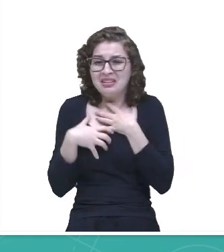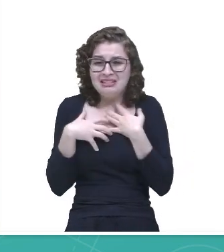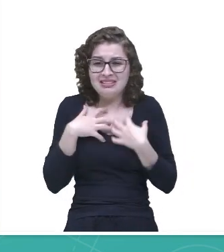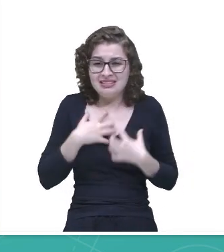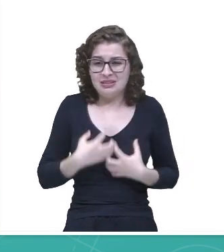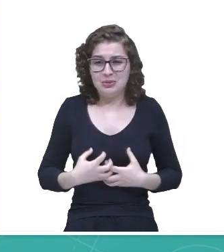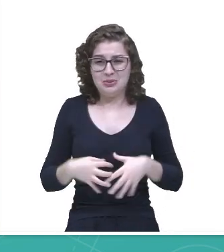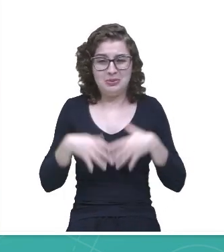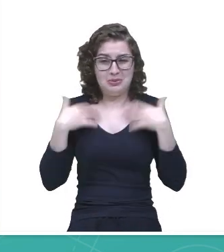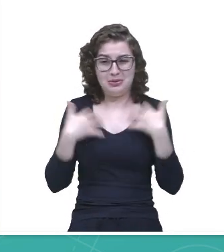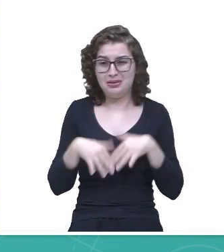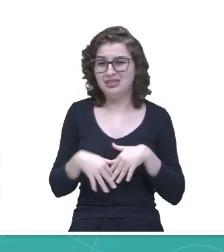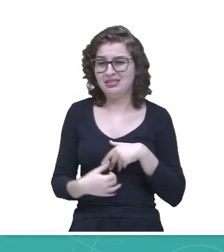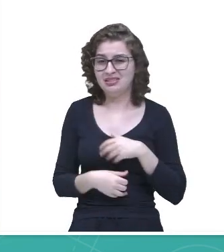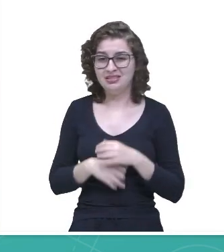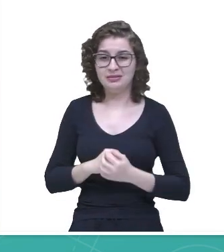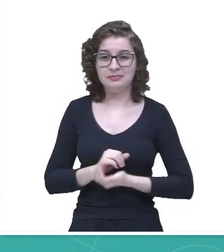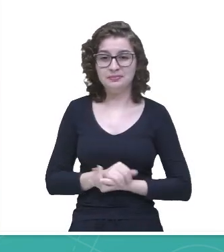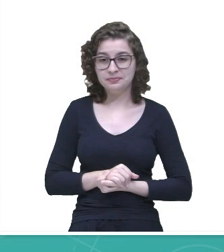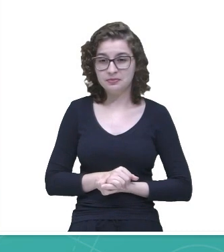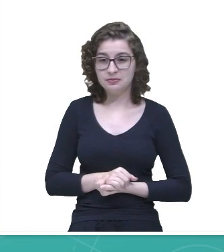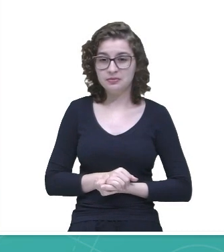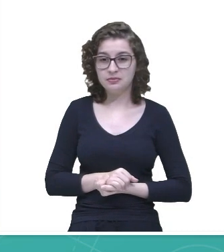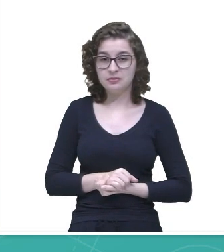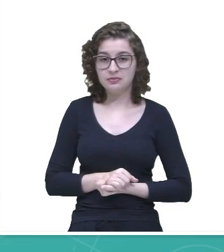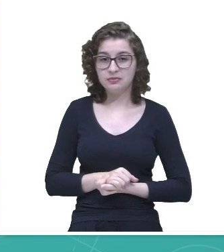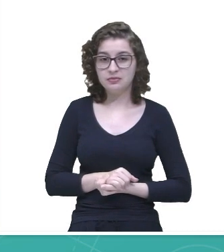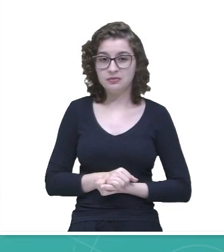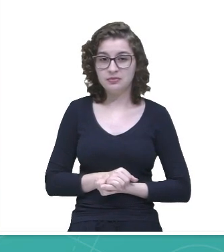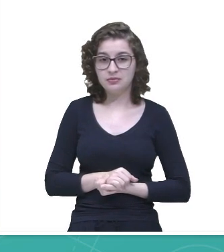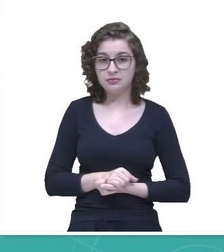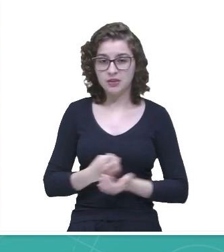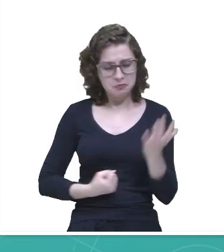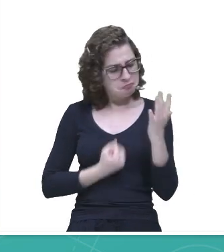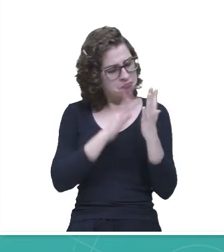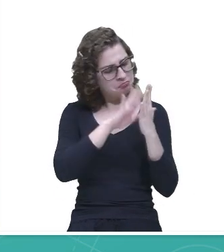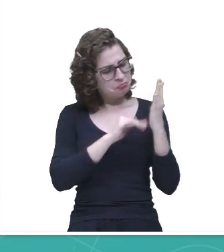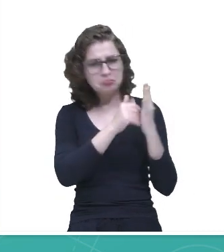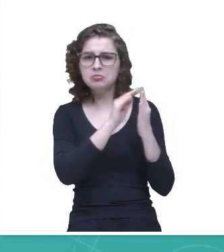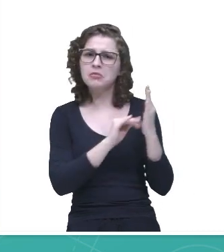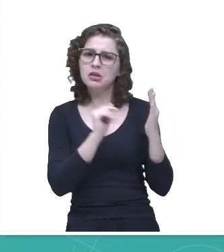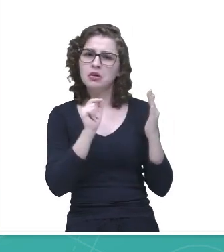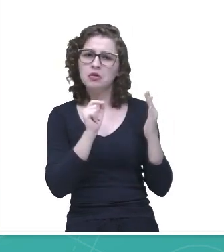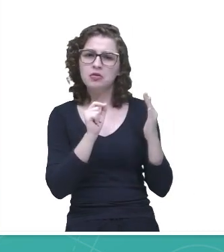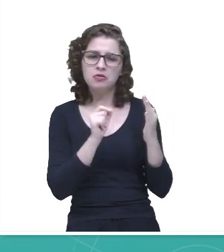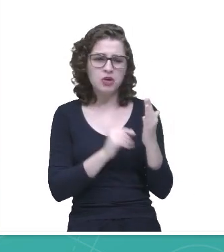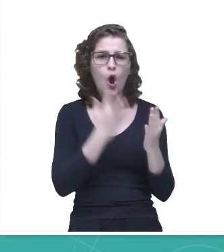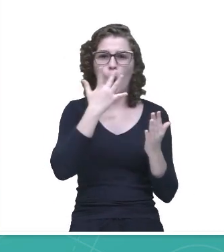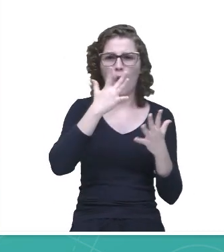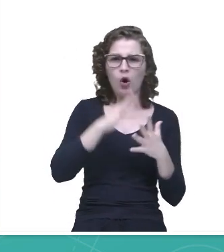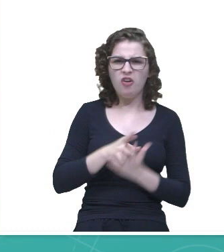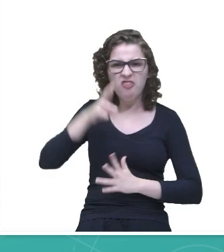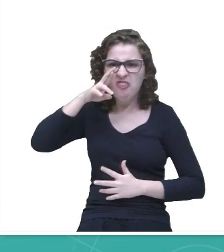presente nessa obra desses artistas. Continuando, os impressionistas usavam cores fortes